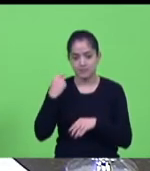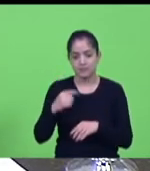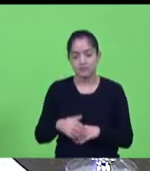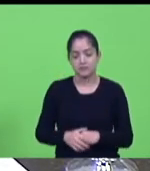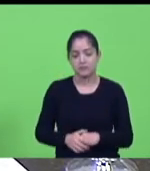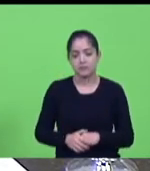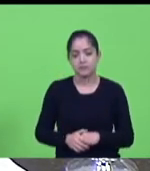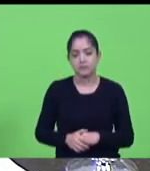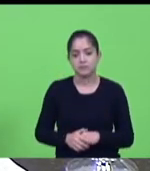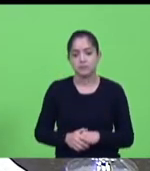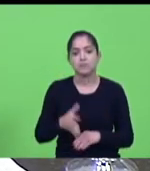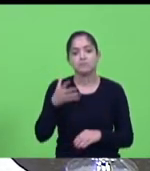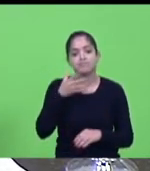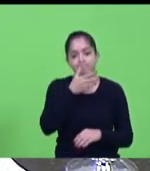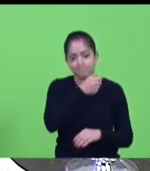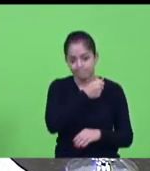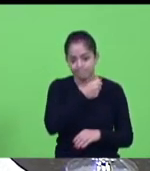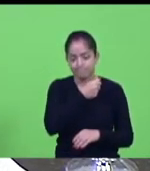que salvou